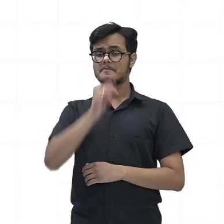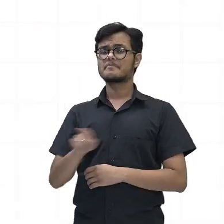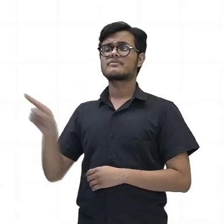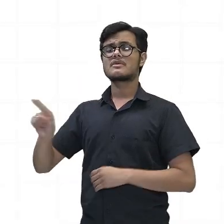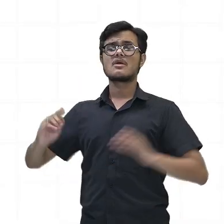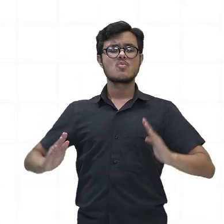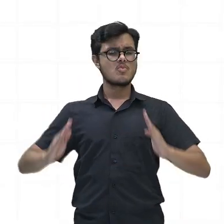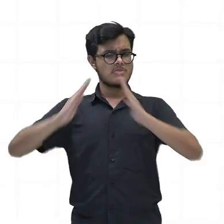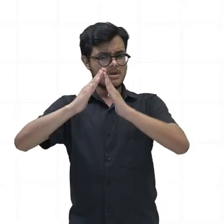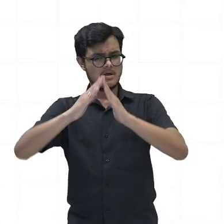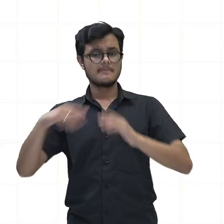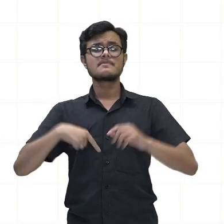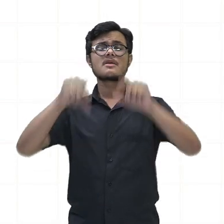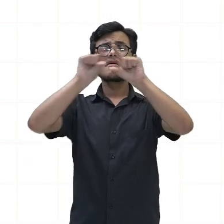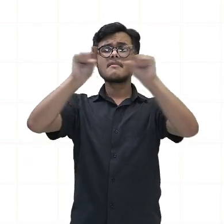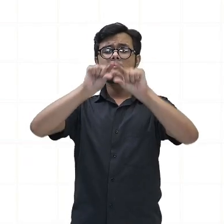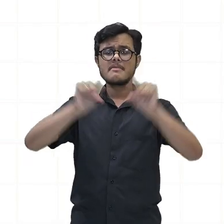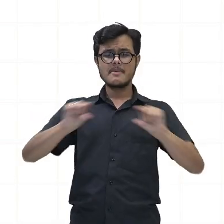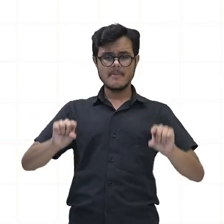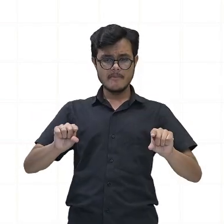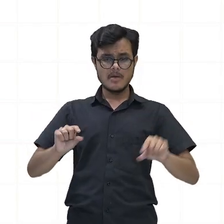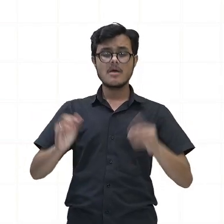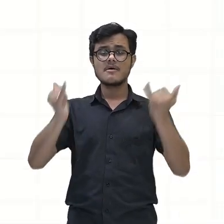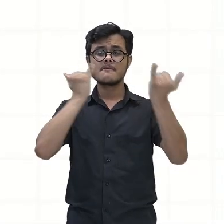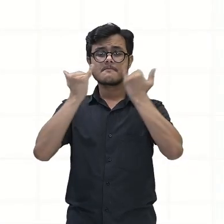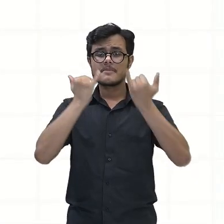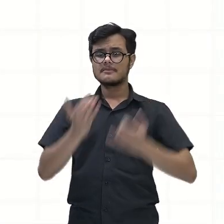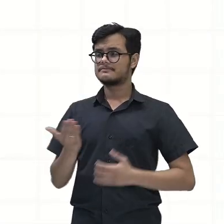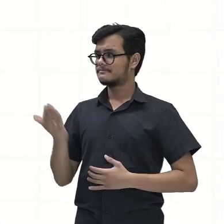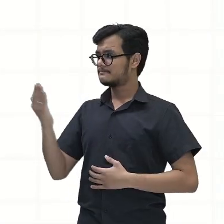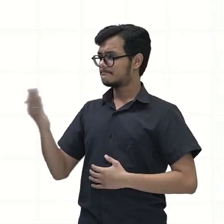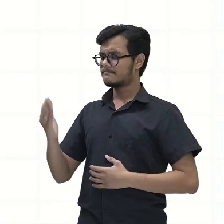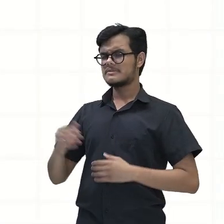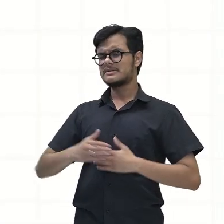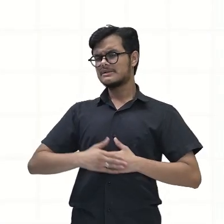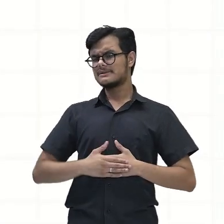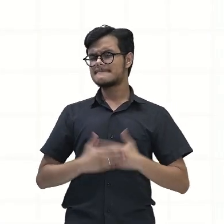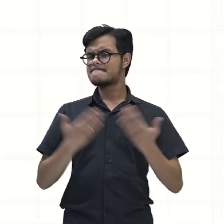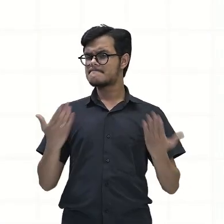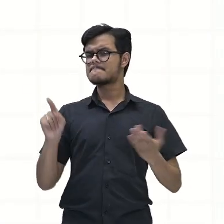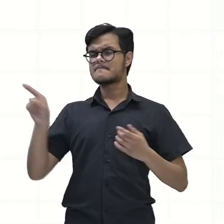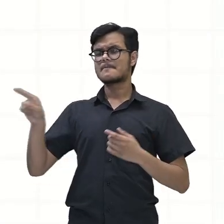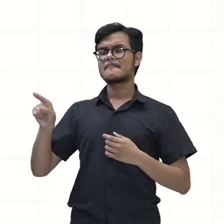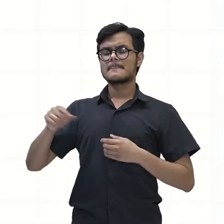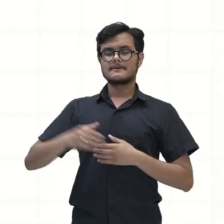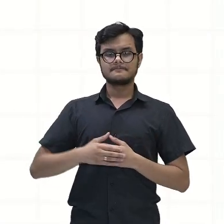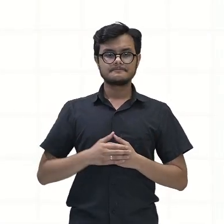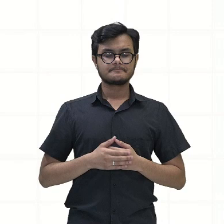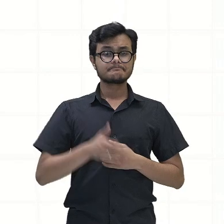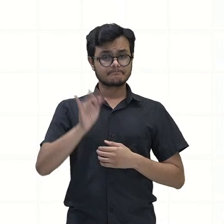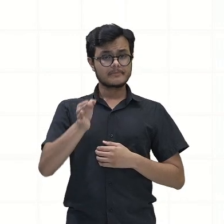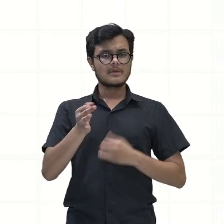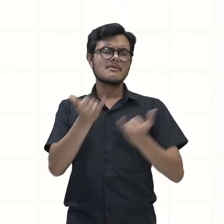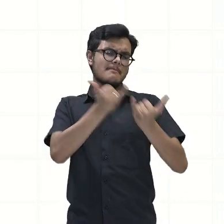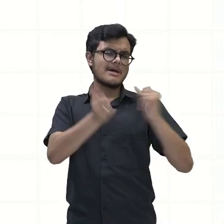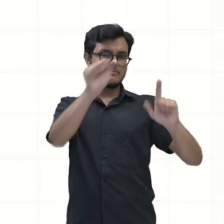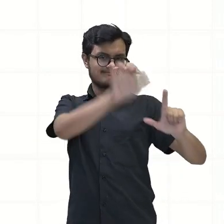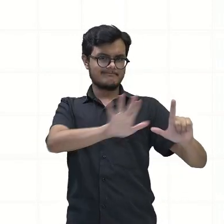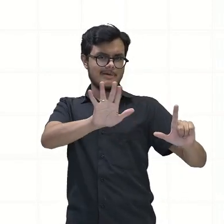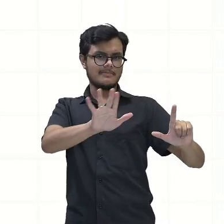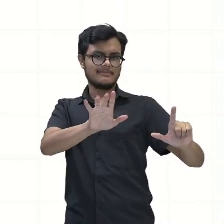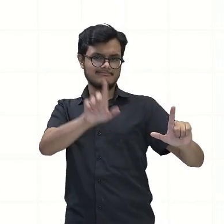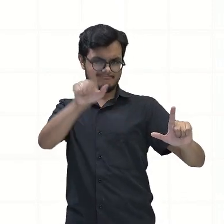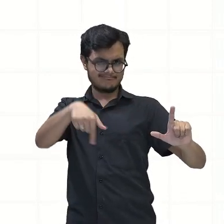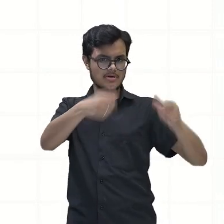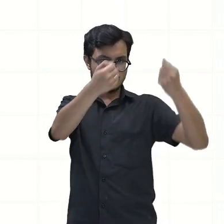gente obter aí essas informações, olha. Então, na pirâmide, olha, assim como o mapa, lembra que a gente falou do